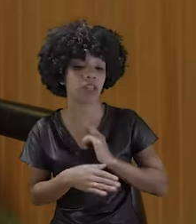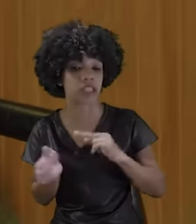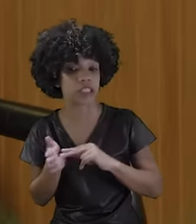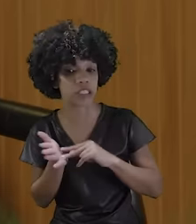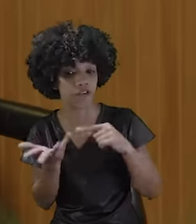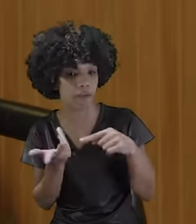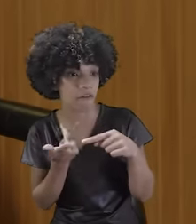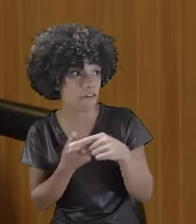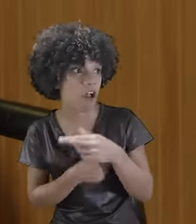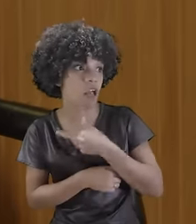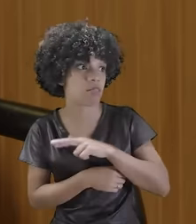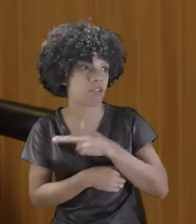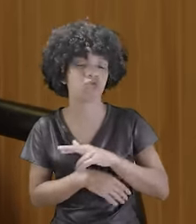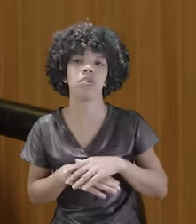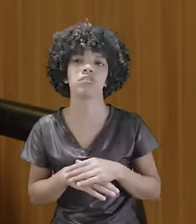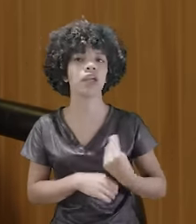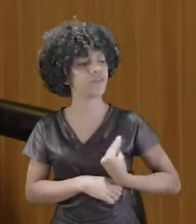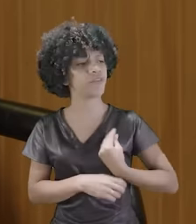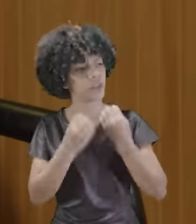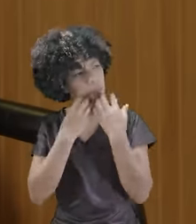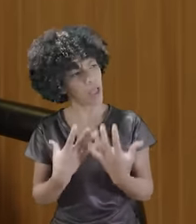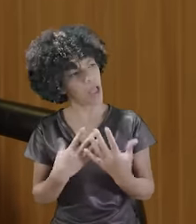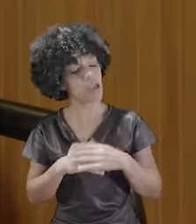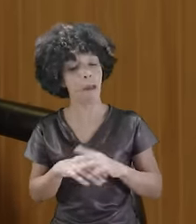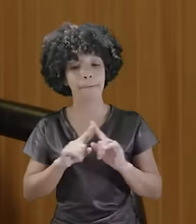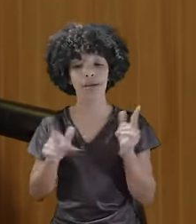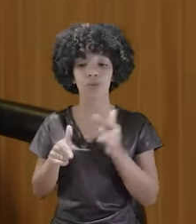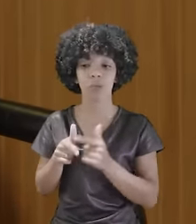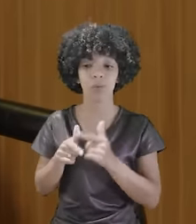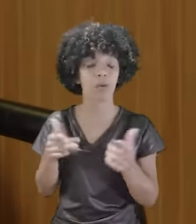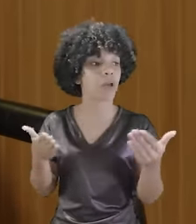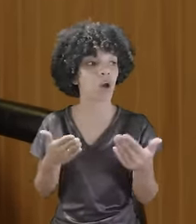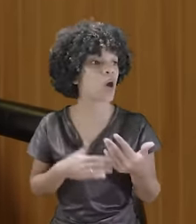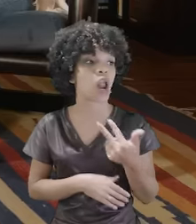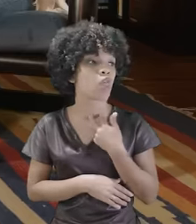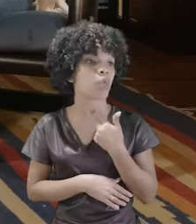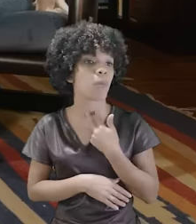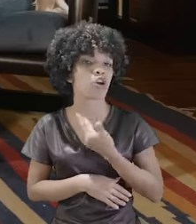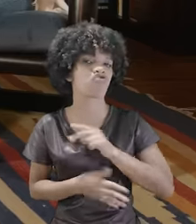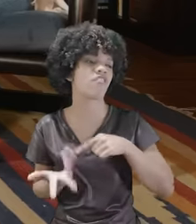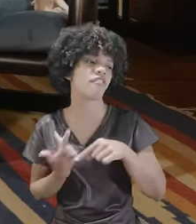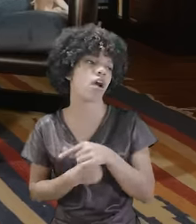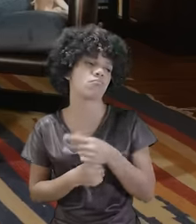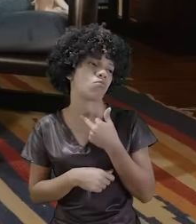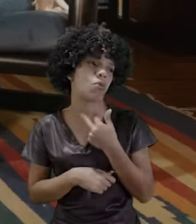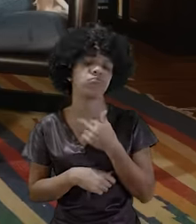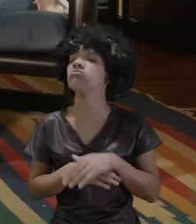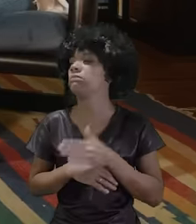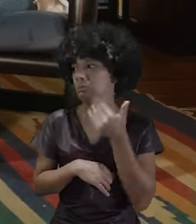lá na Síria tem vários religião e a gente tava bebendo muito bem o problema aqui agora não por região entendi